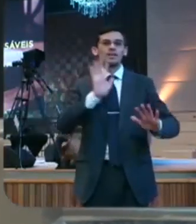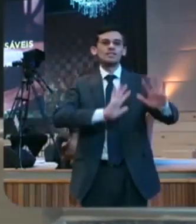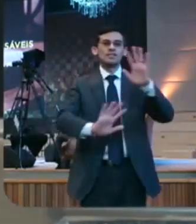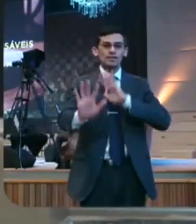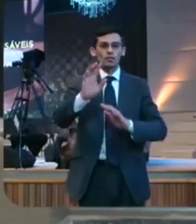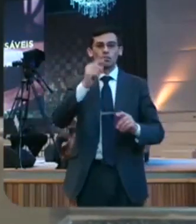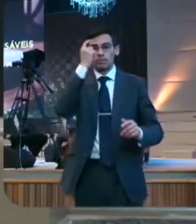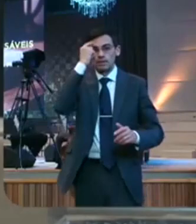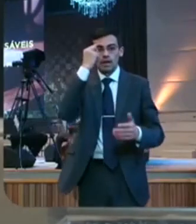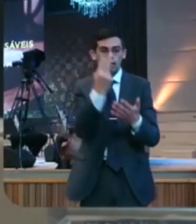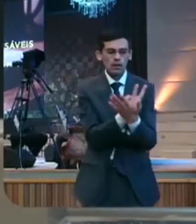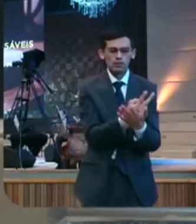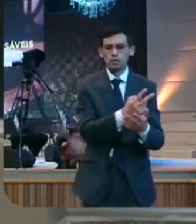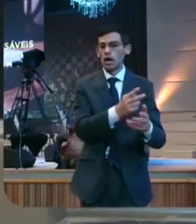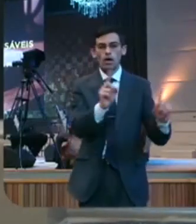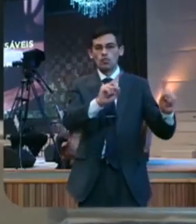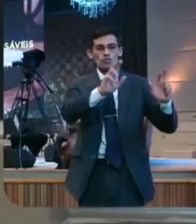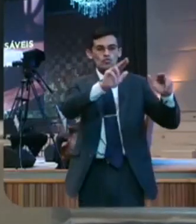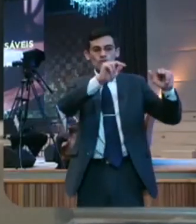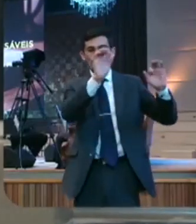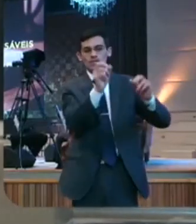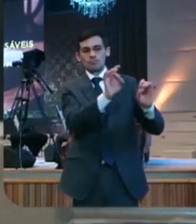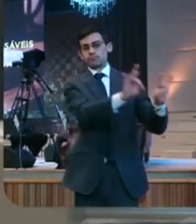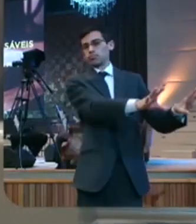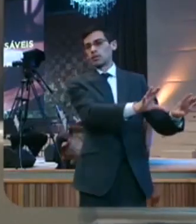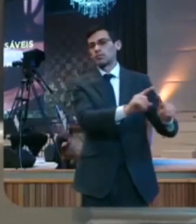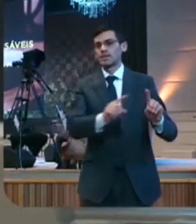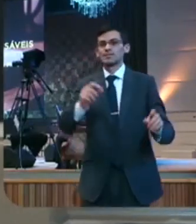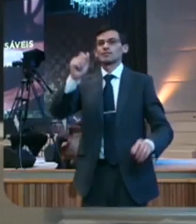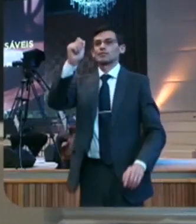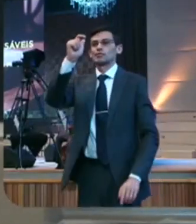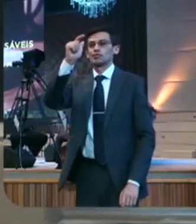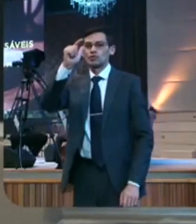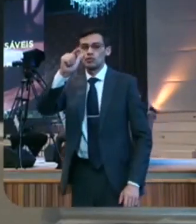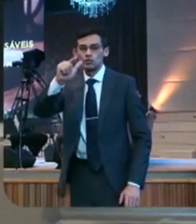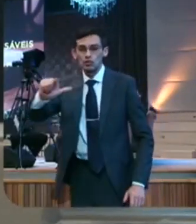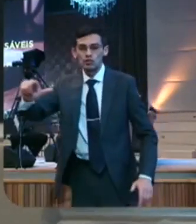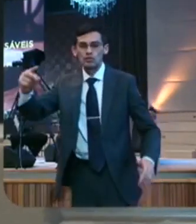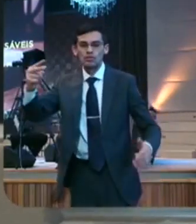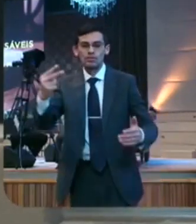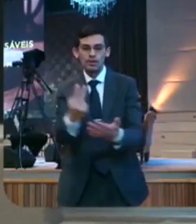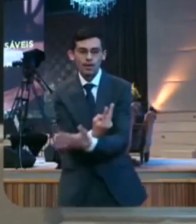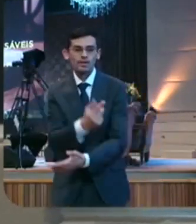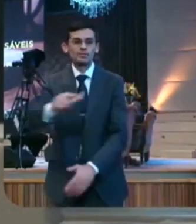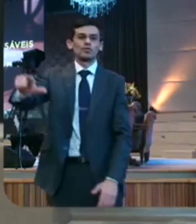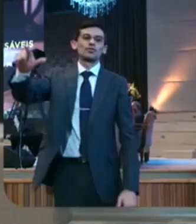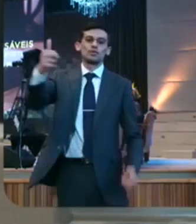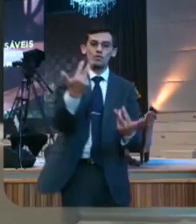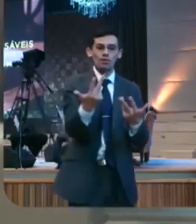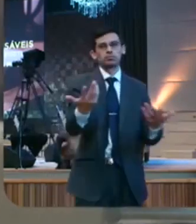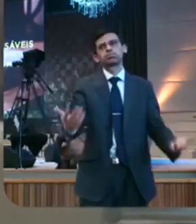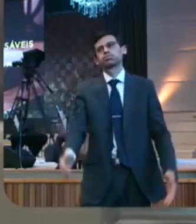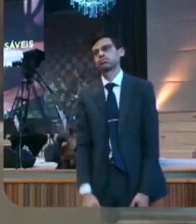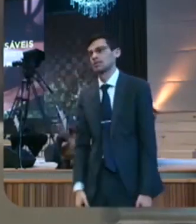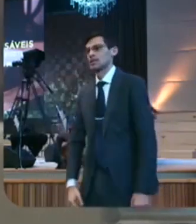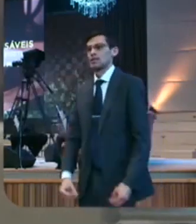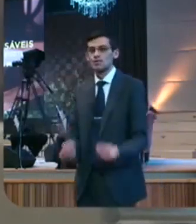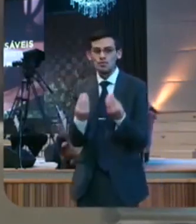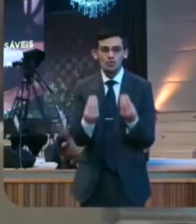nunca mais. Aí de repente você vê que você não aprendeu lição